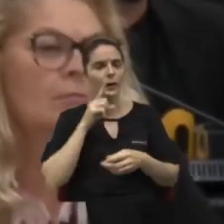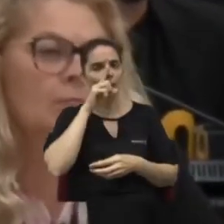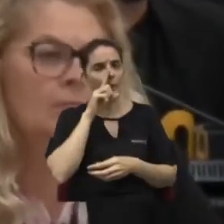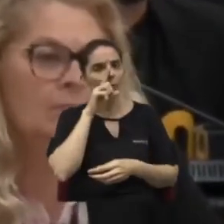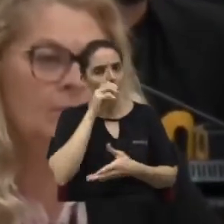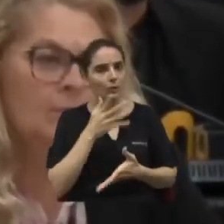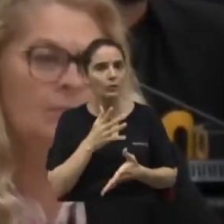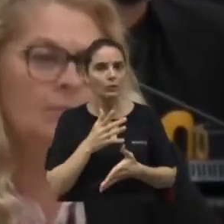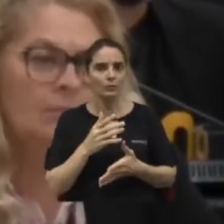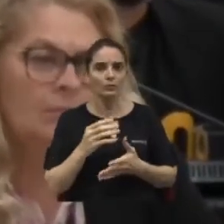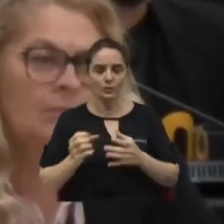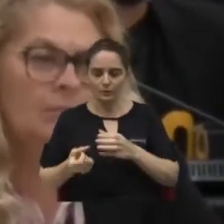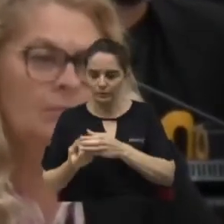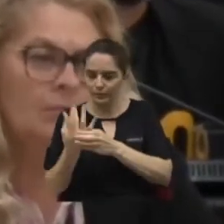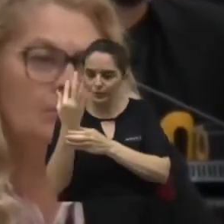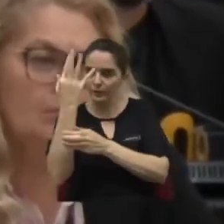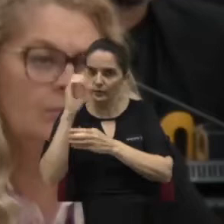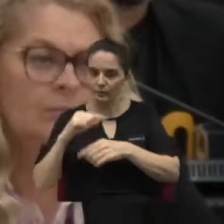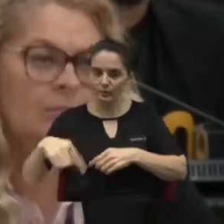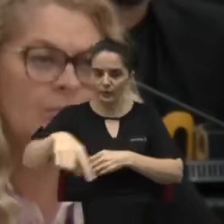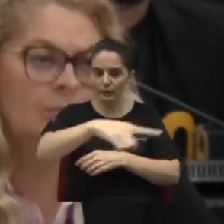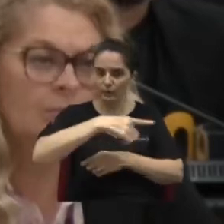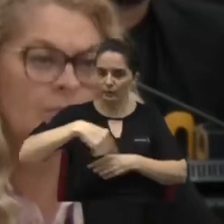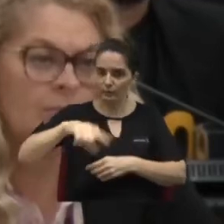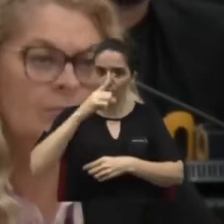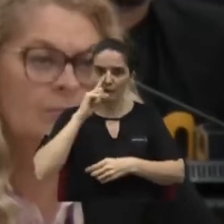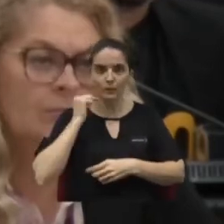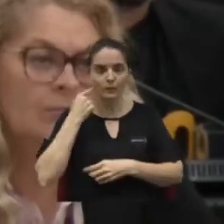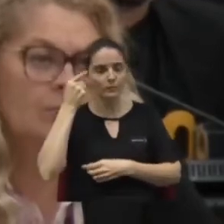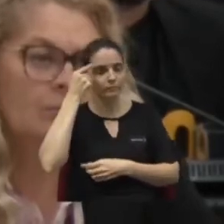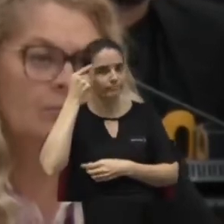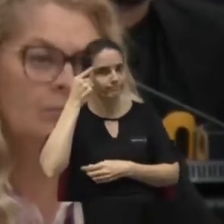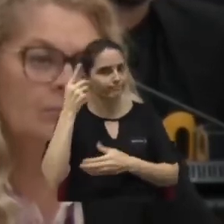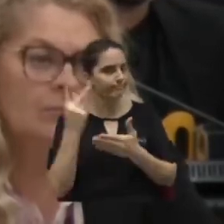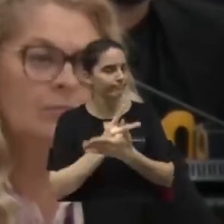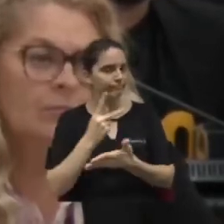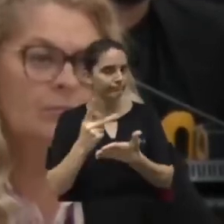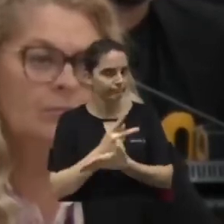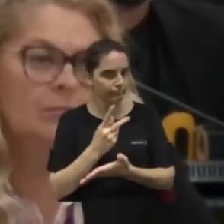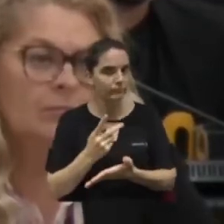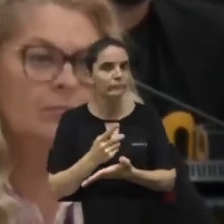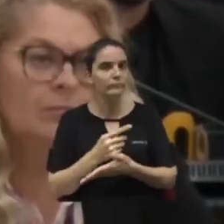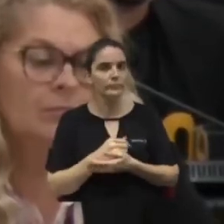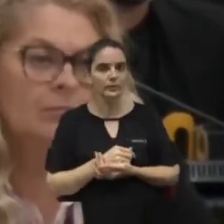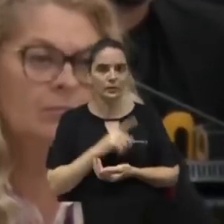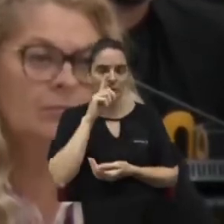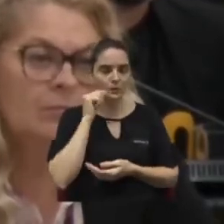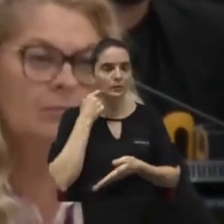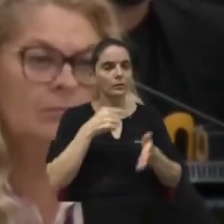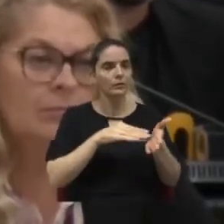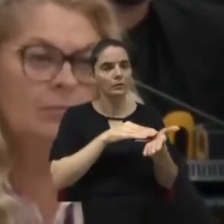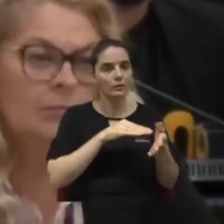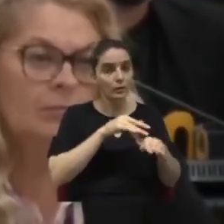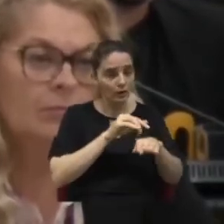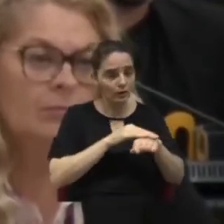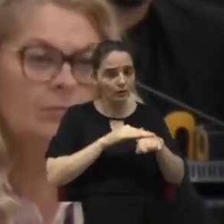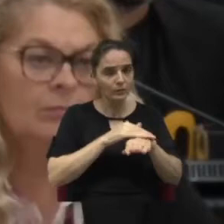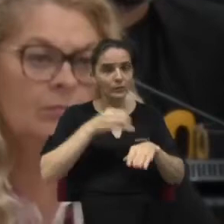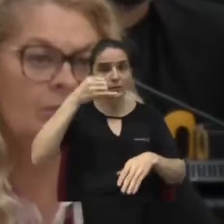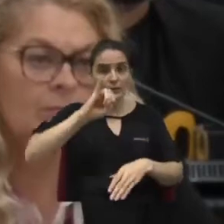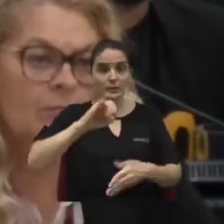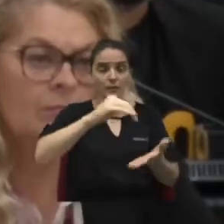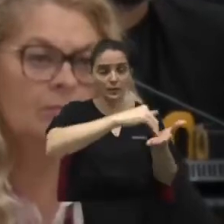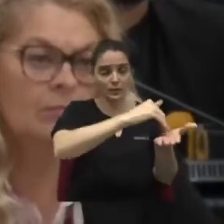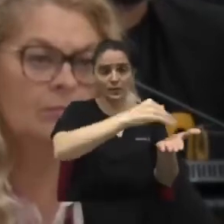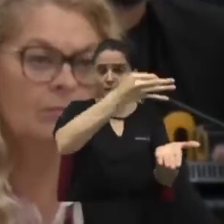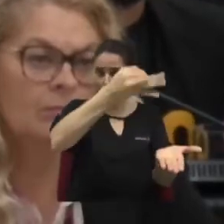Então, plantar árvore nas rotatórias, na minha concepção, é errado e eu vou procurar ele. E se ele tiver certo, eu também sou homem de vir aqui e